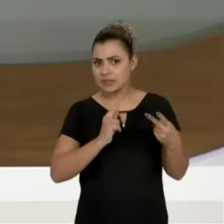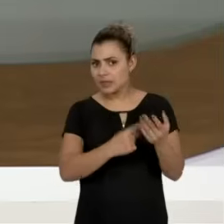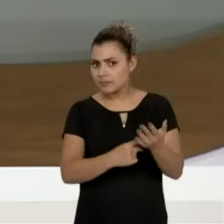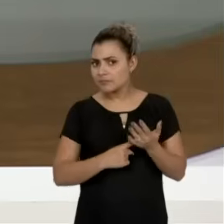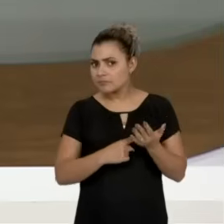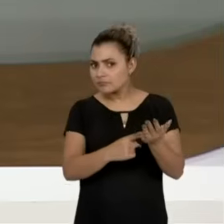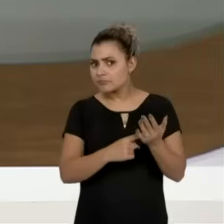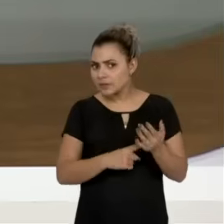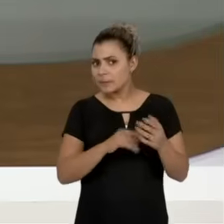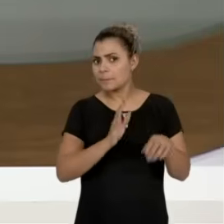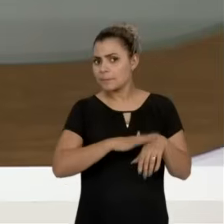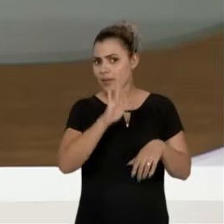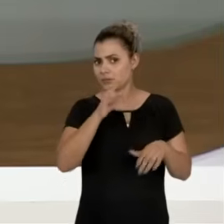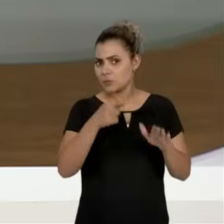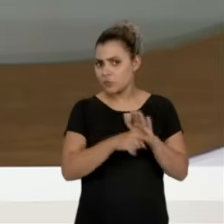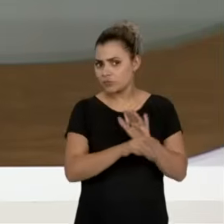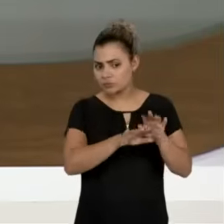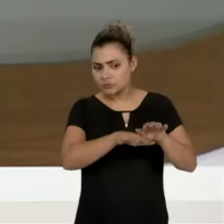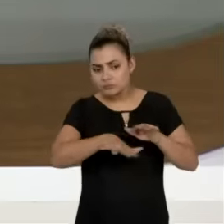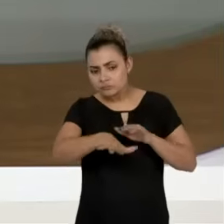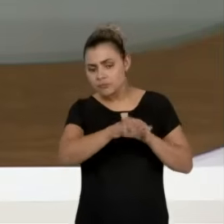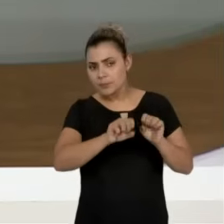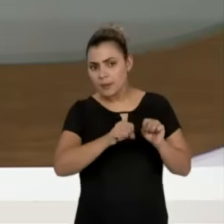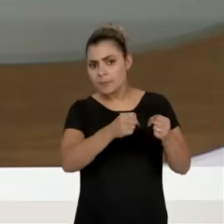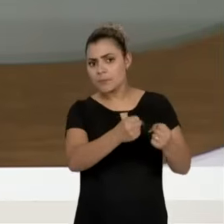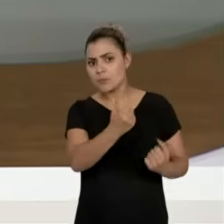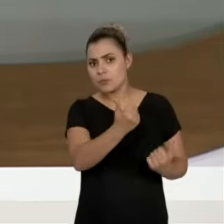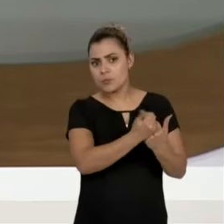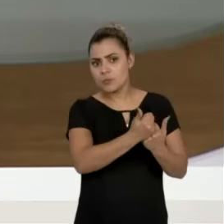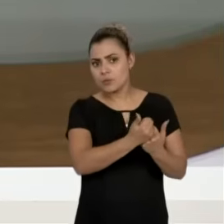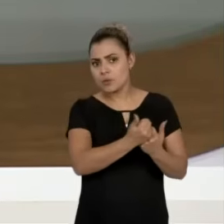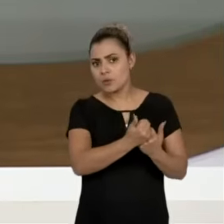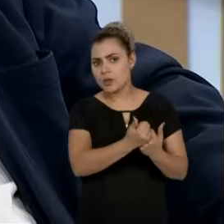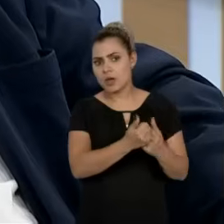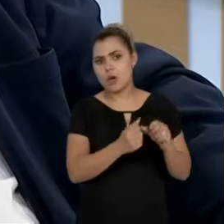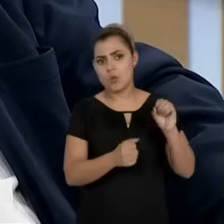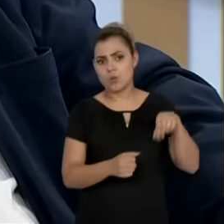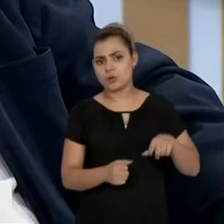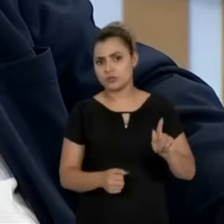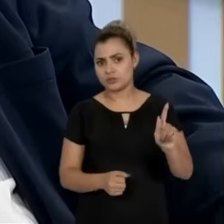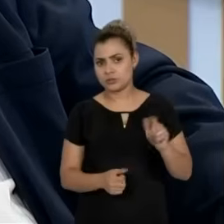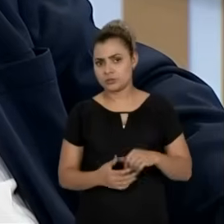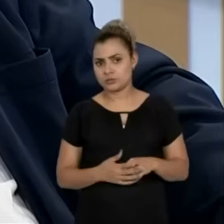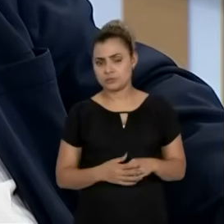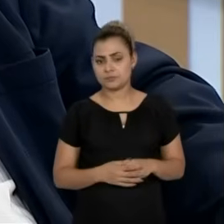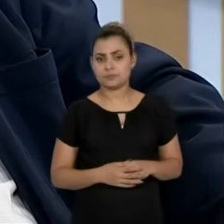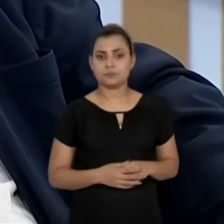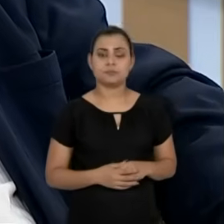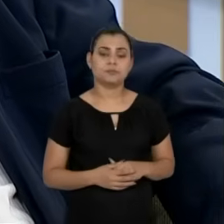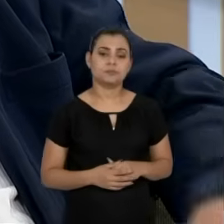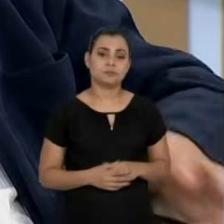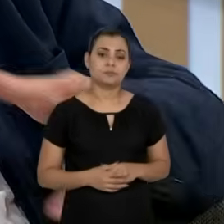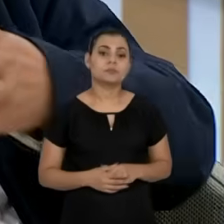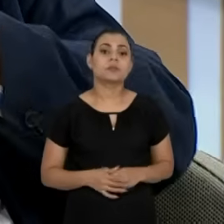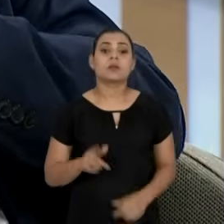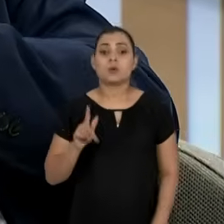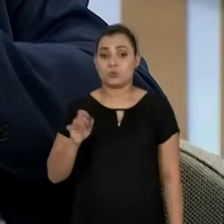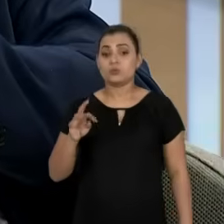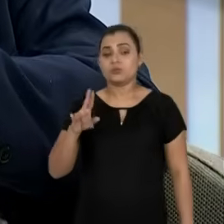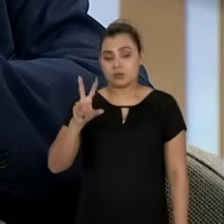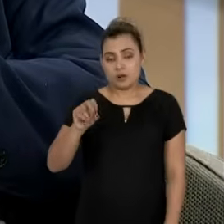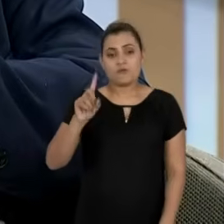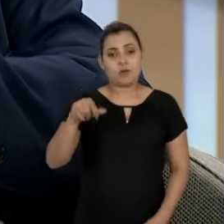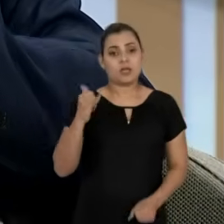articulação mais ampla para defender a atividade não governamental no Brasil? Olha, o Gustavo, ele era o